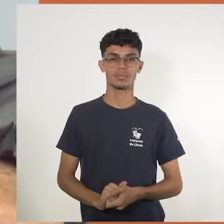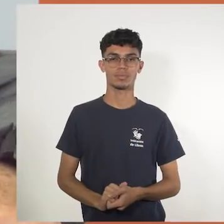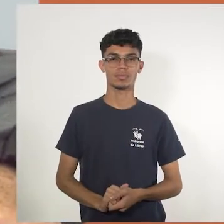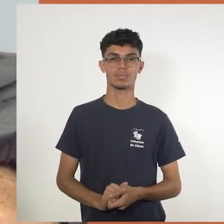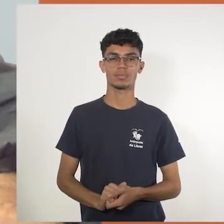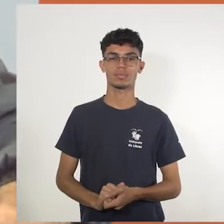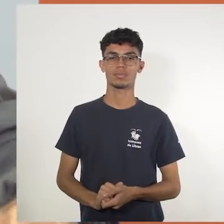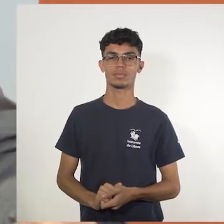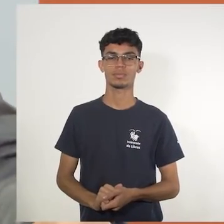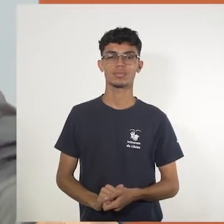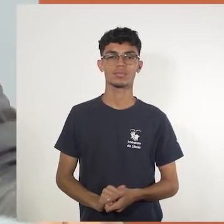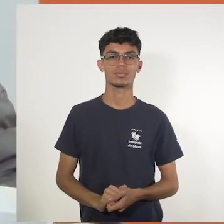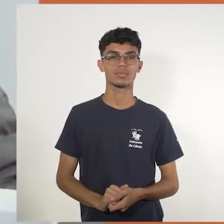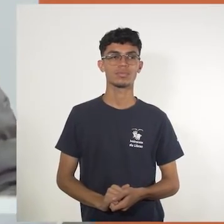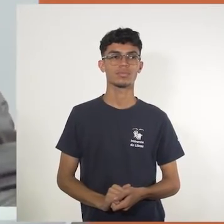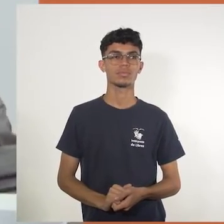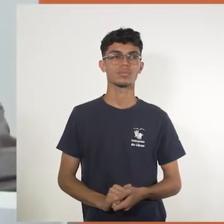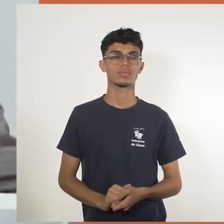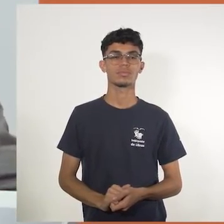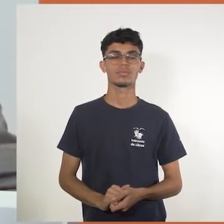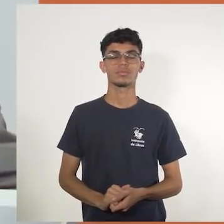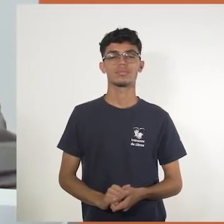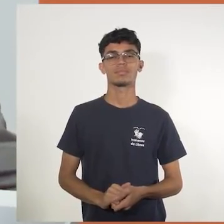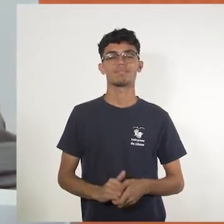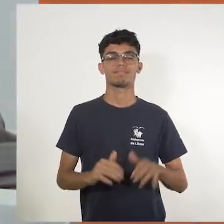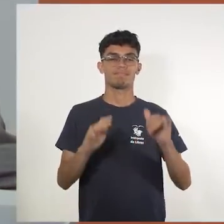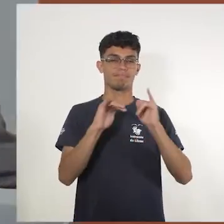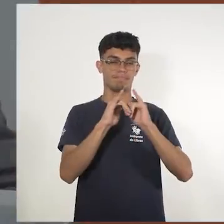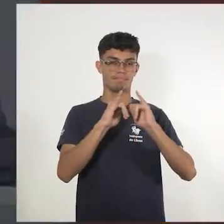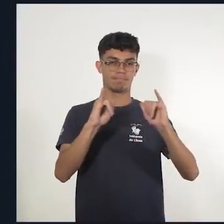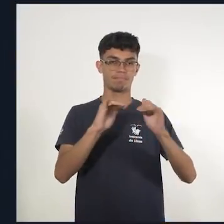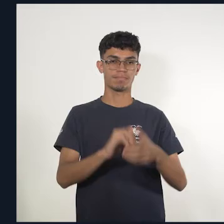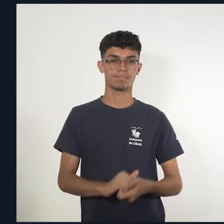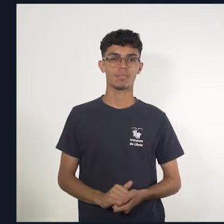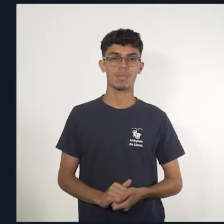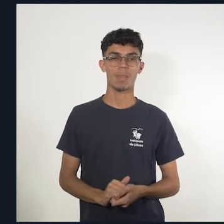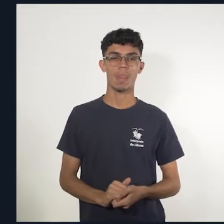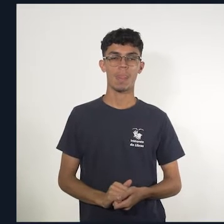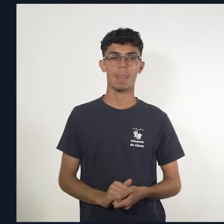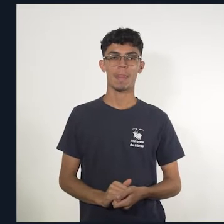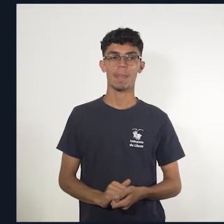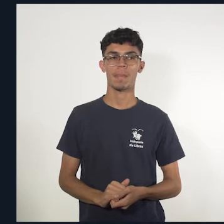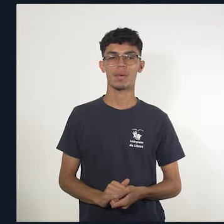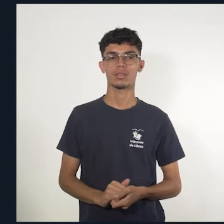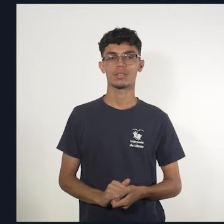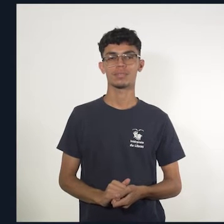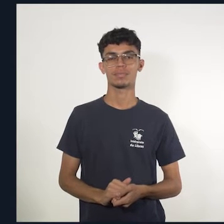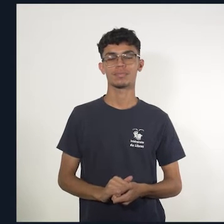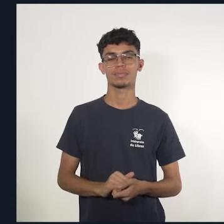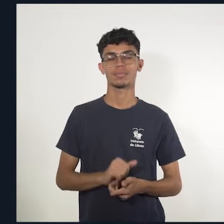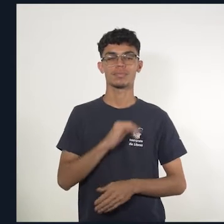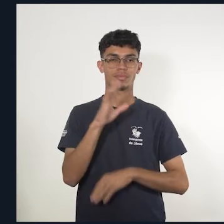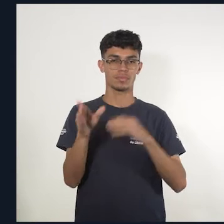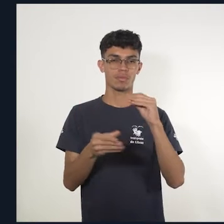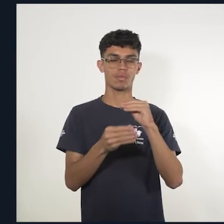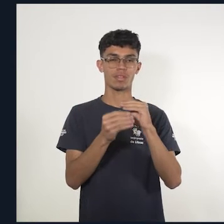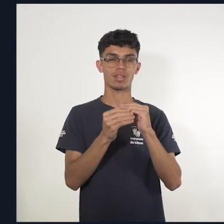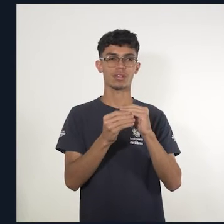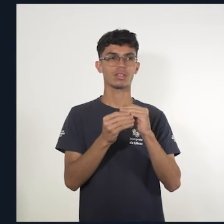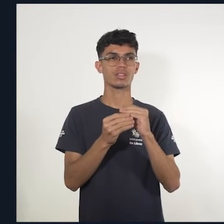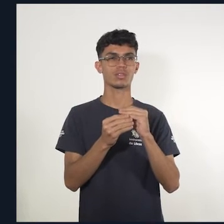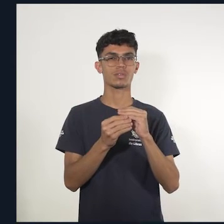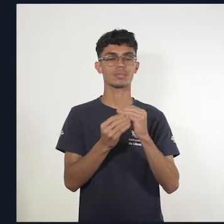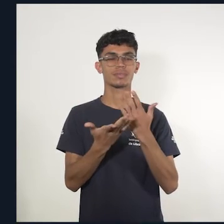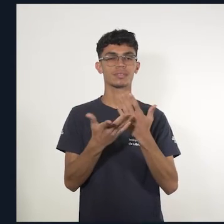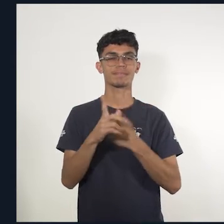As considerações finais, acho que podemos passar para as considerações finais, que então a estimativa de prevalência de anticorpos